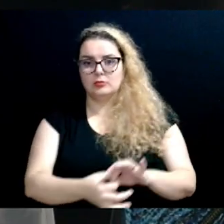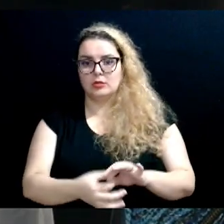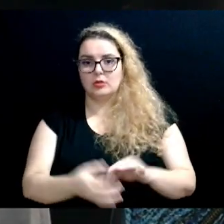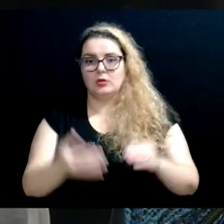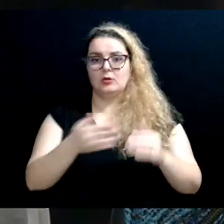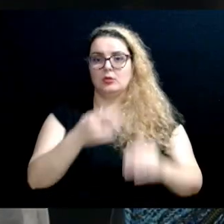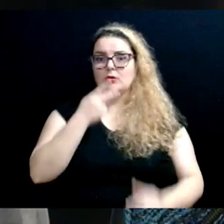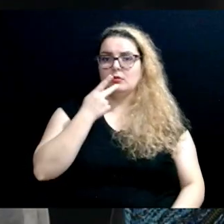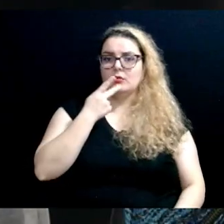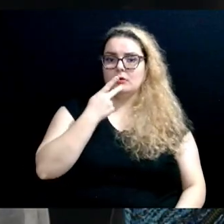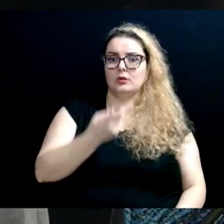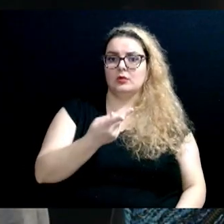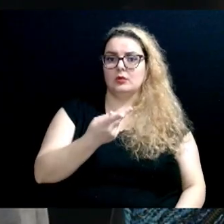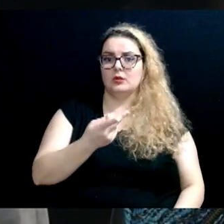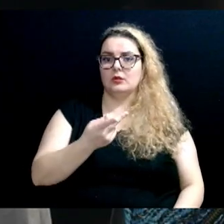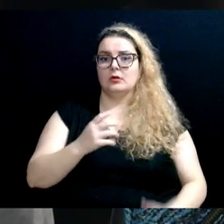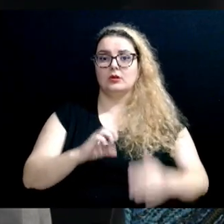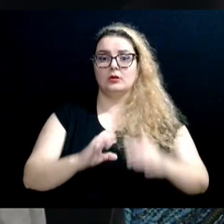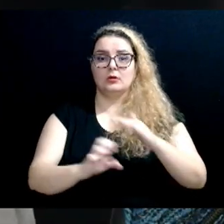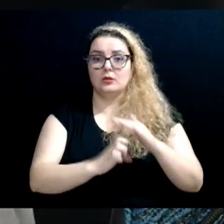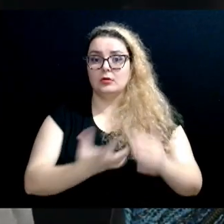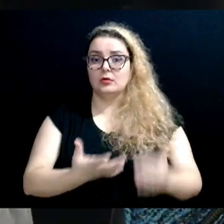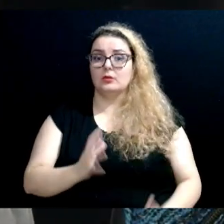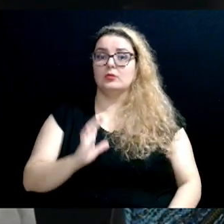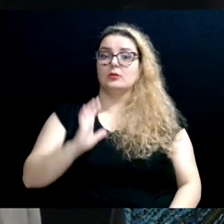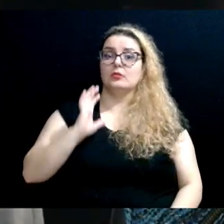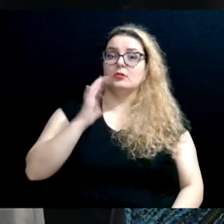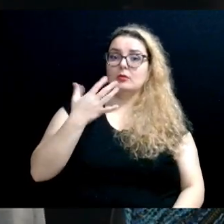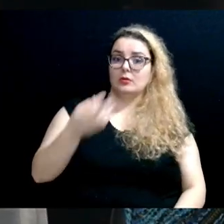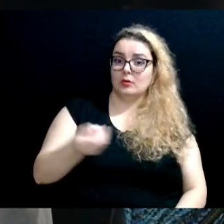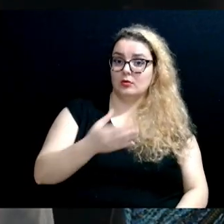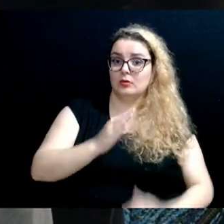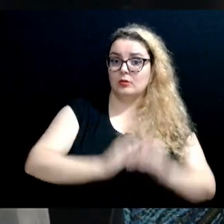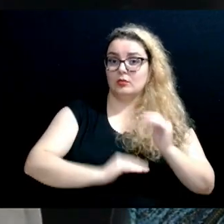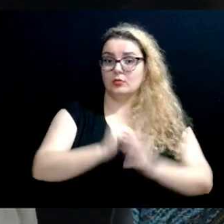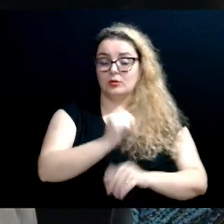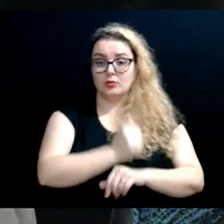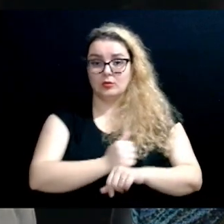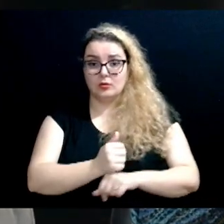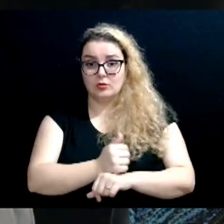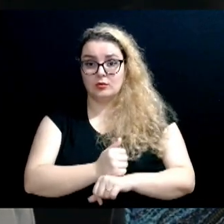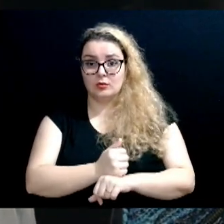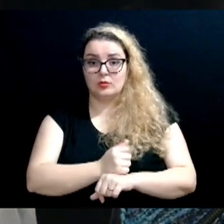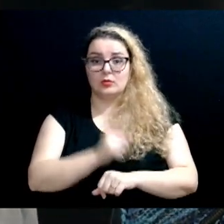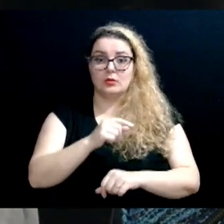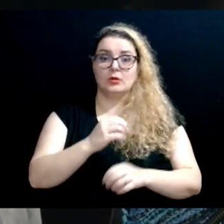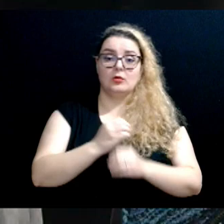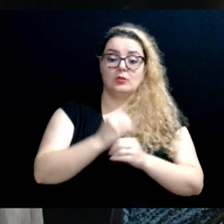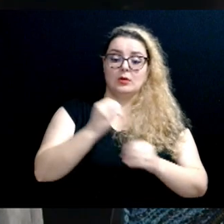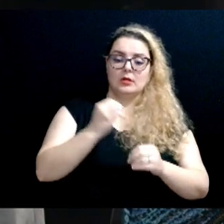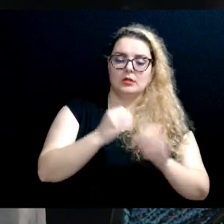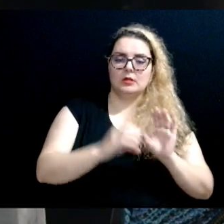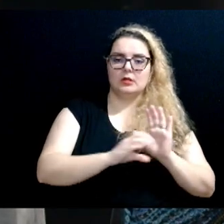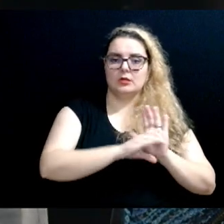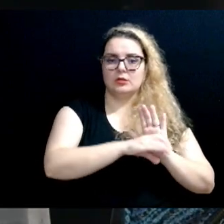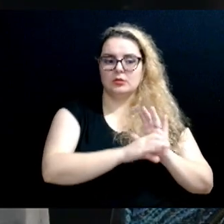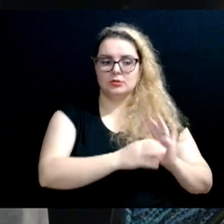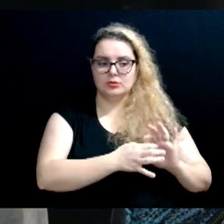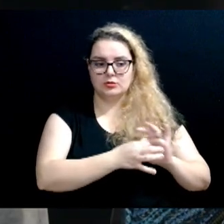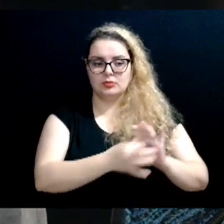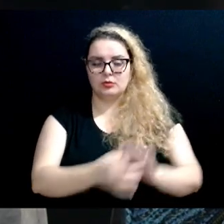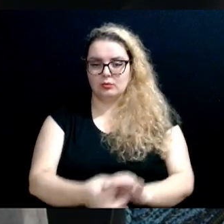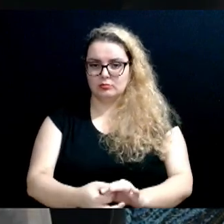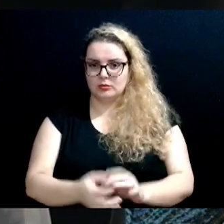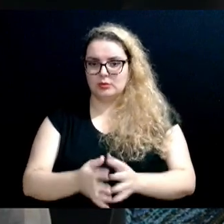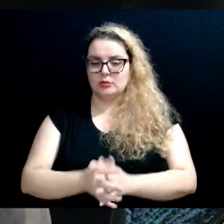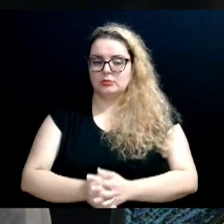de empresas onde está surgindo um novo profissional, que é o arquiteto de contexto, né? E o que é isso do